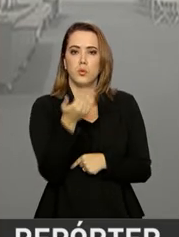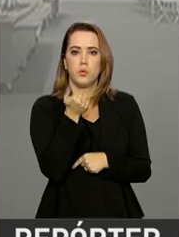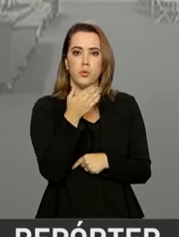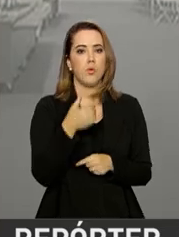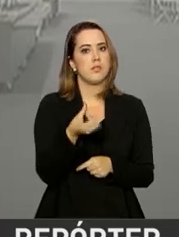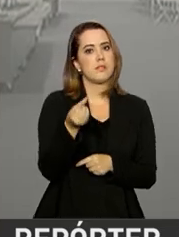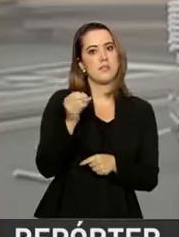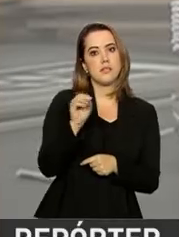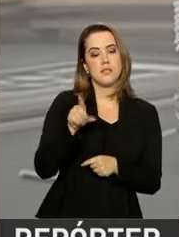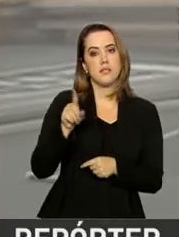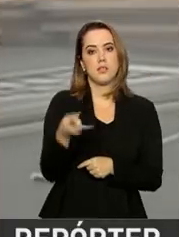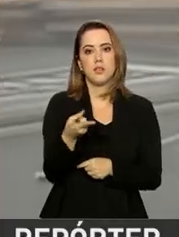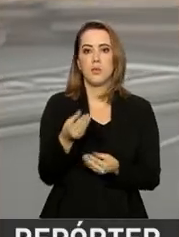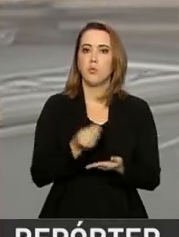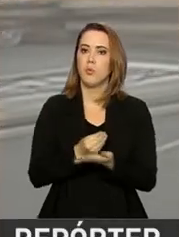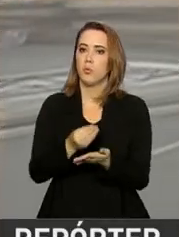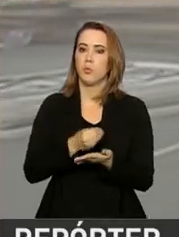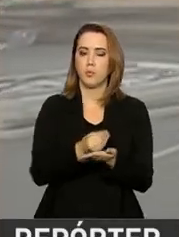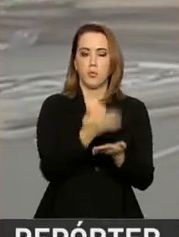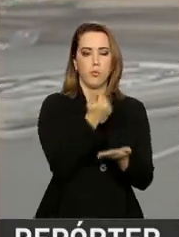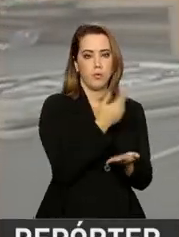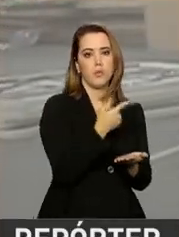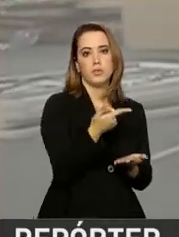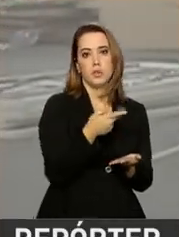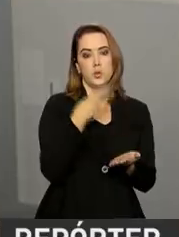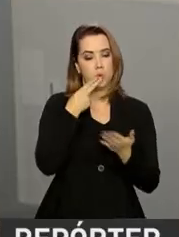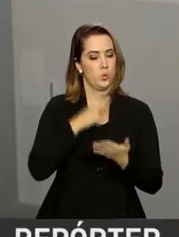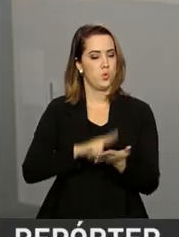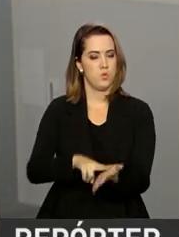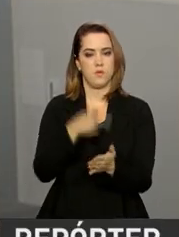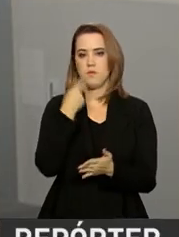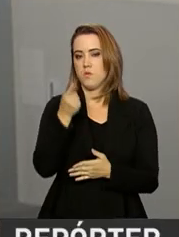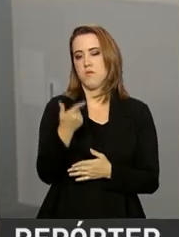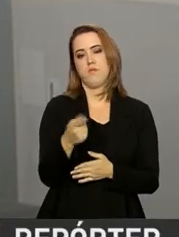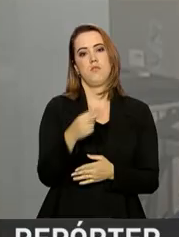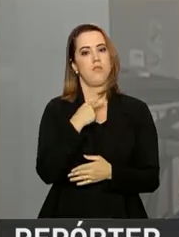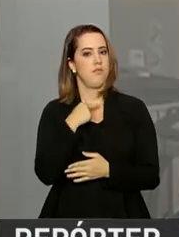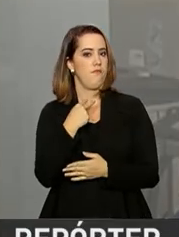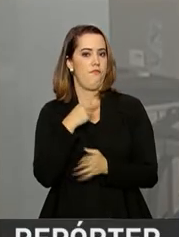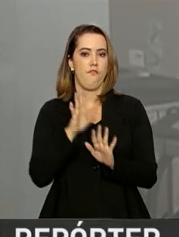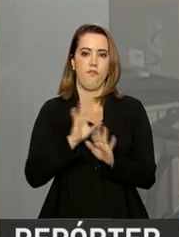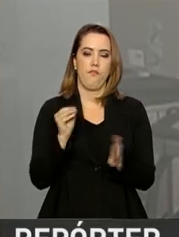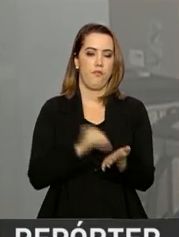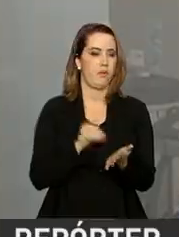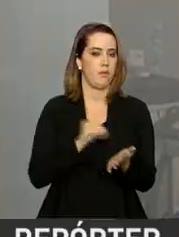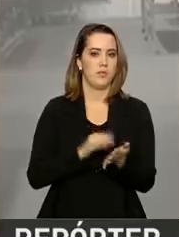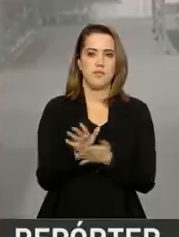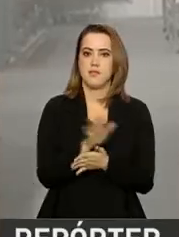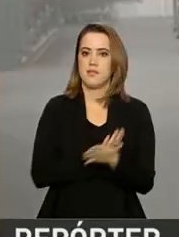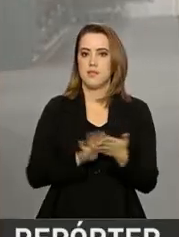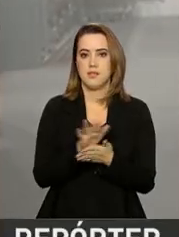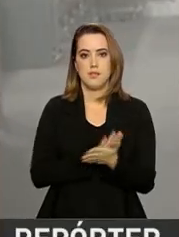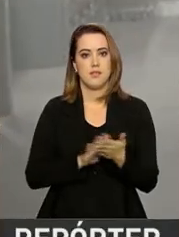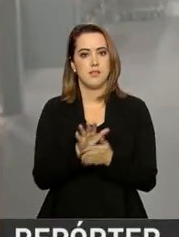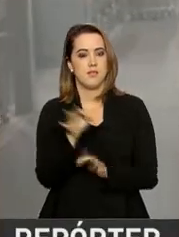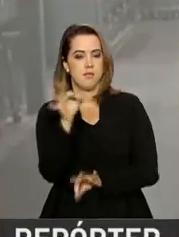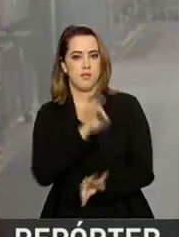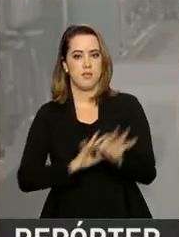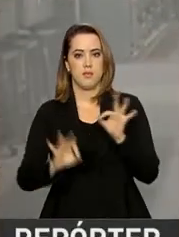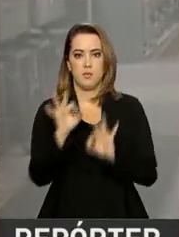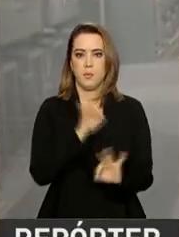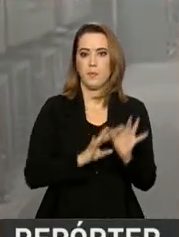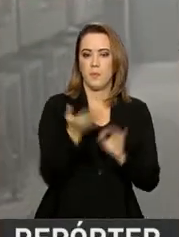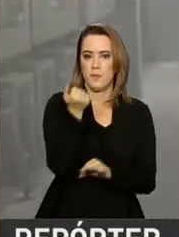refeições por dia e os Correios garantem que não vão faltar aparelhos e instrumentos para preparar as receitas que vão